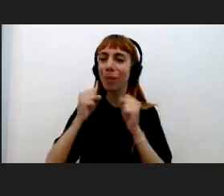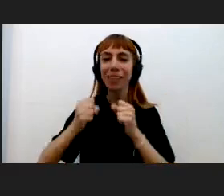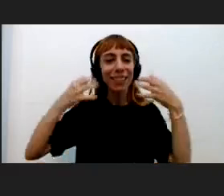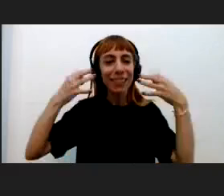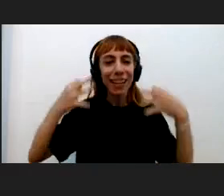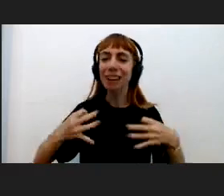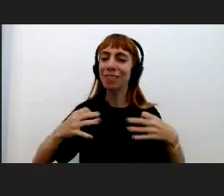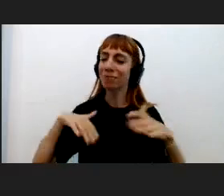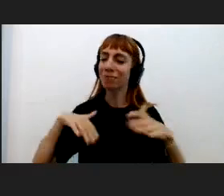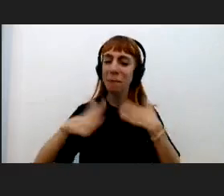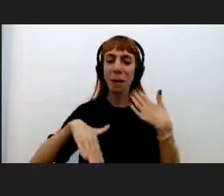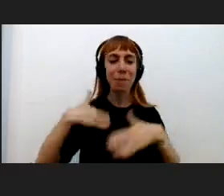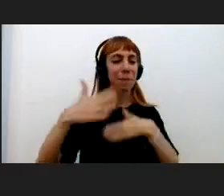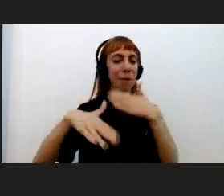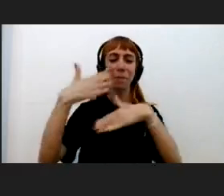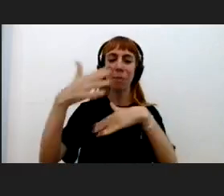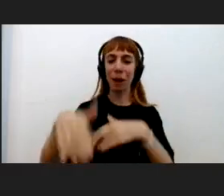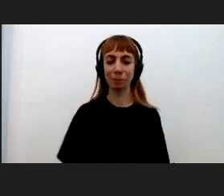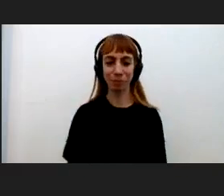E